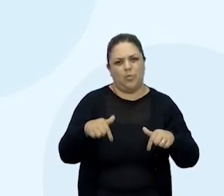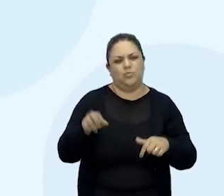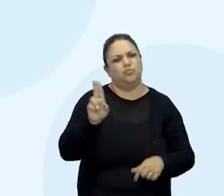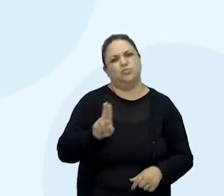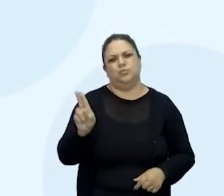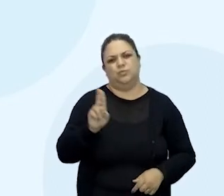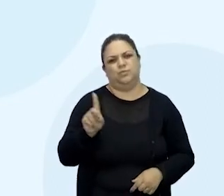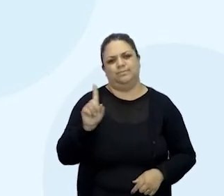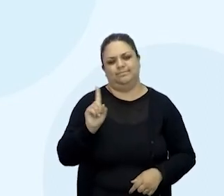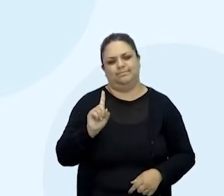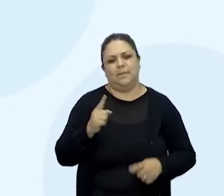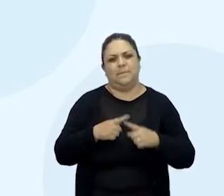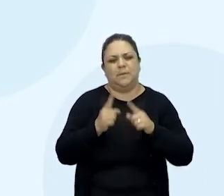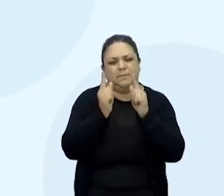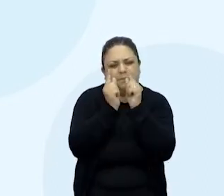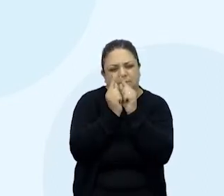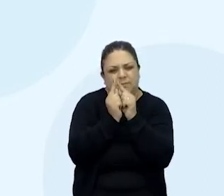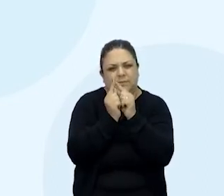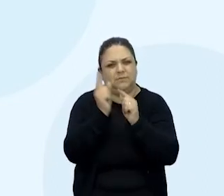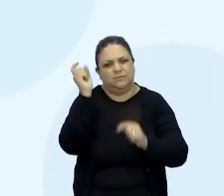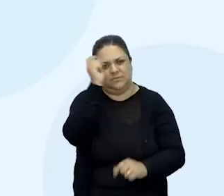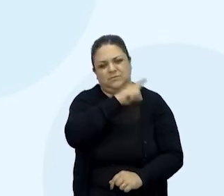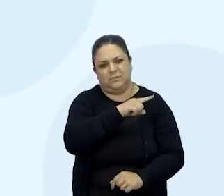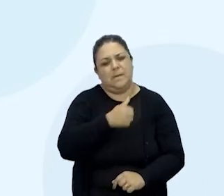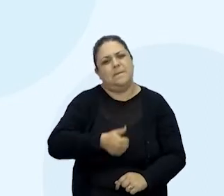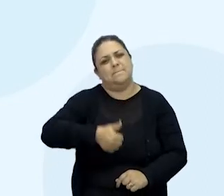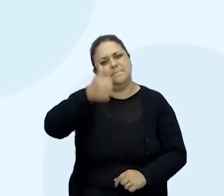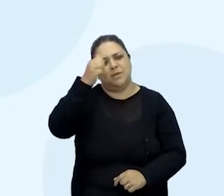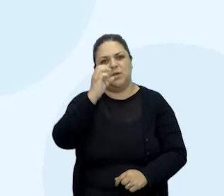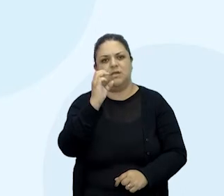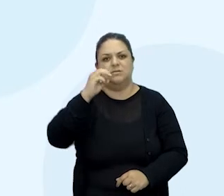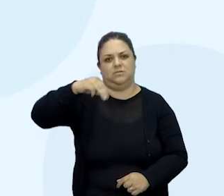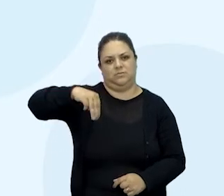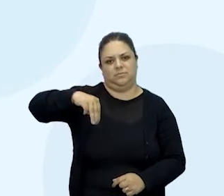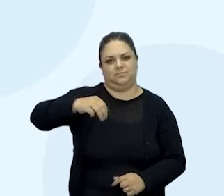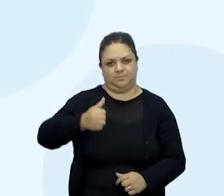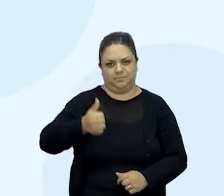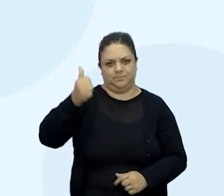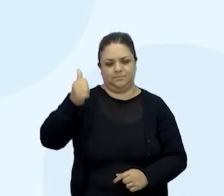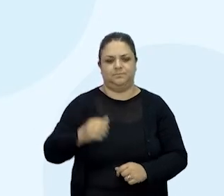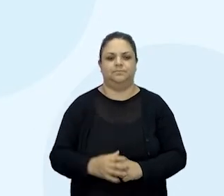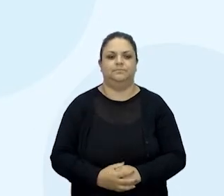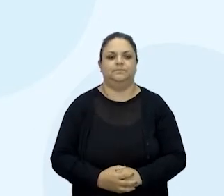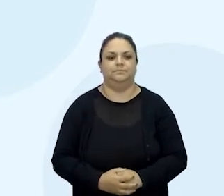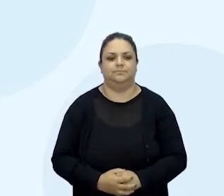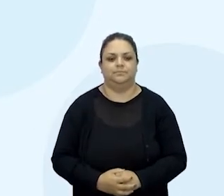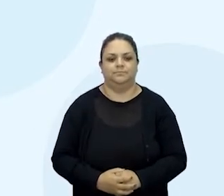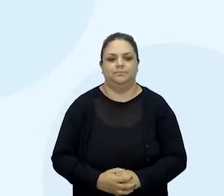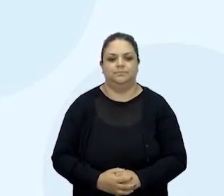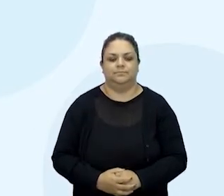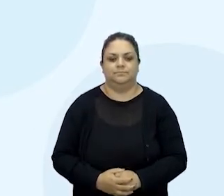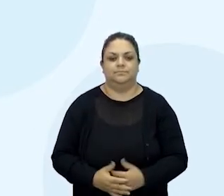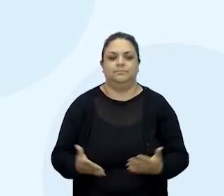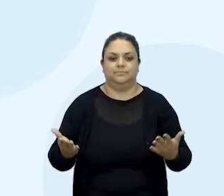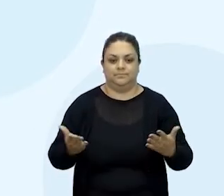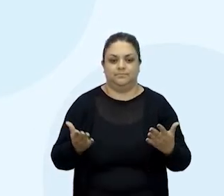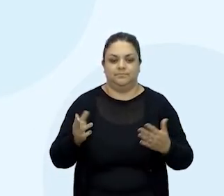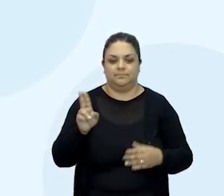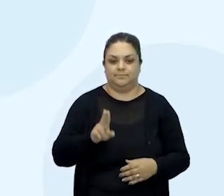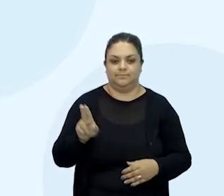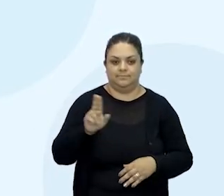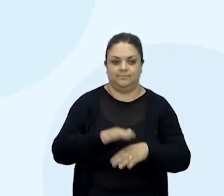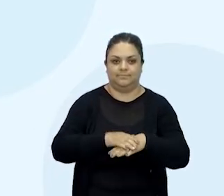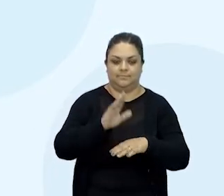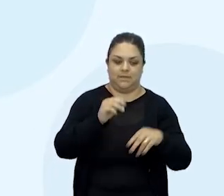porque ele é muito pequeno, né? Então eu prefiro transformar em centímetros. No meu caso, eu usarei mais a transformação